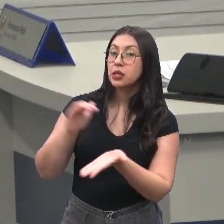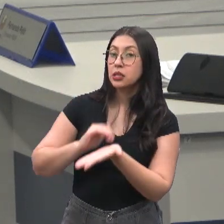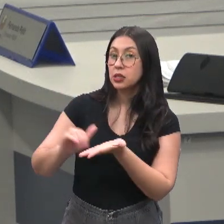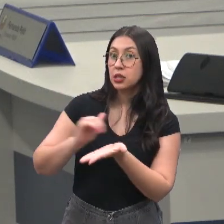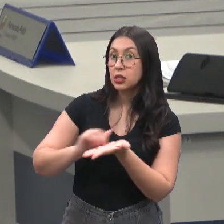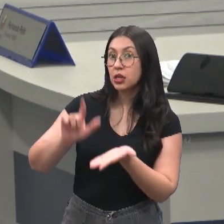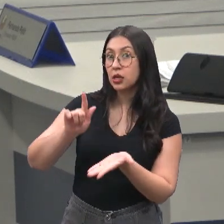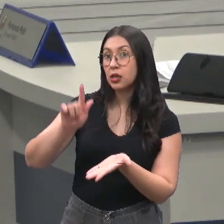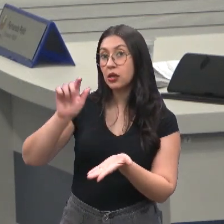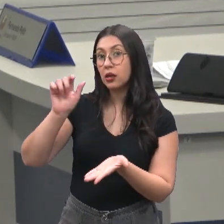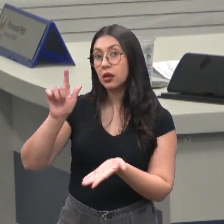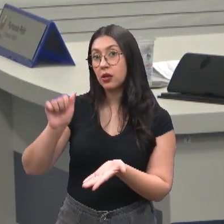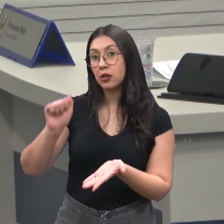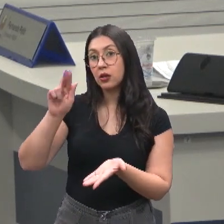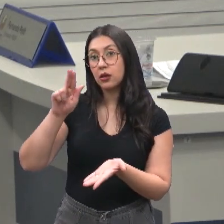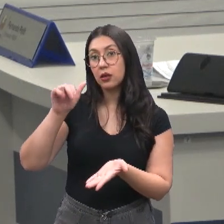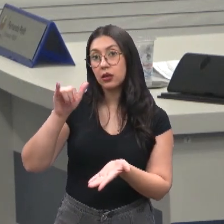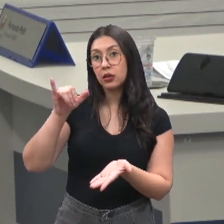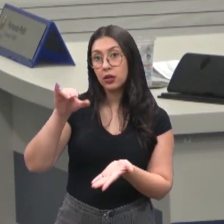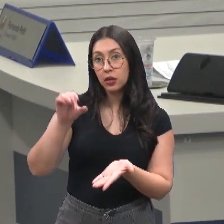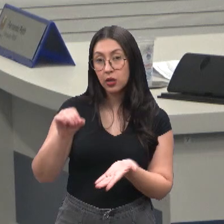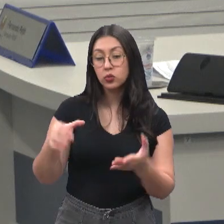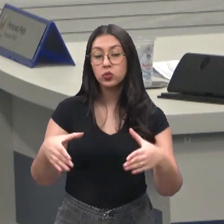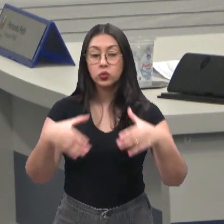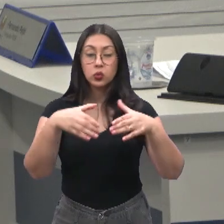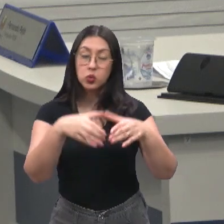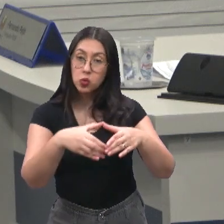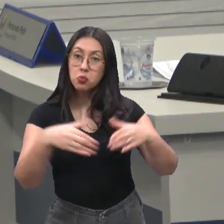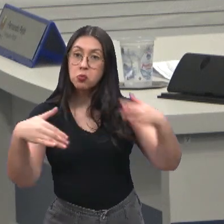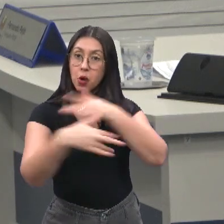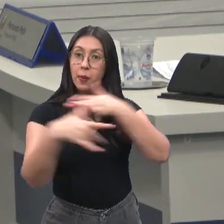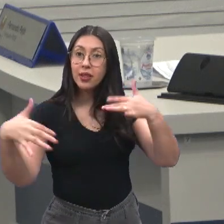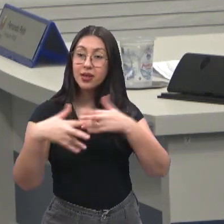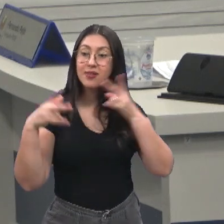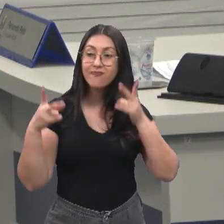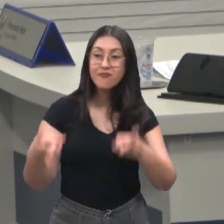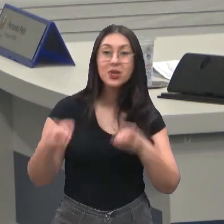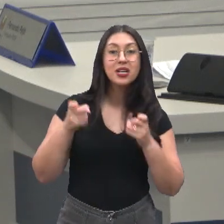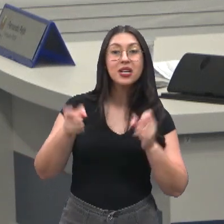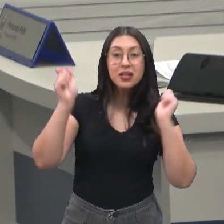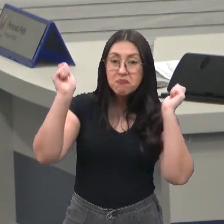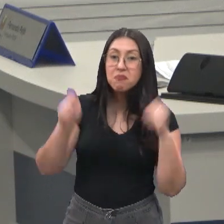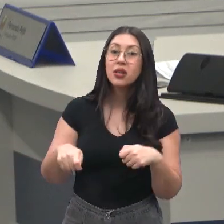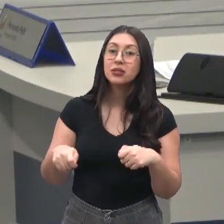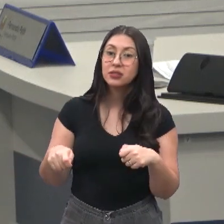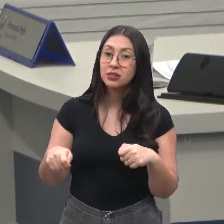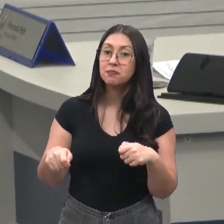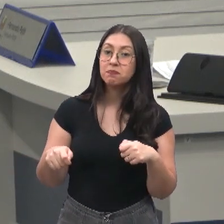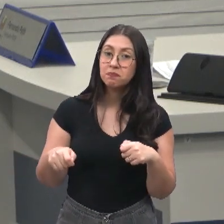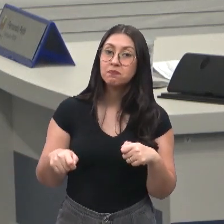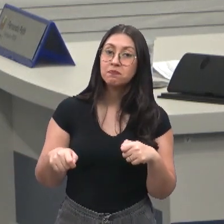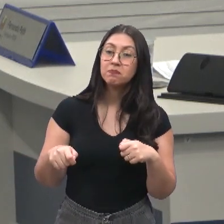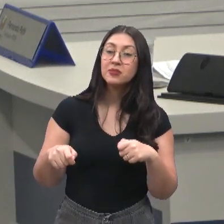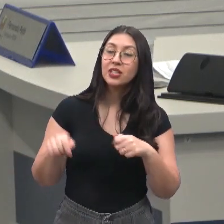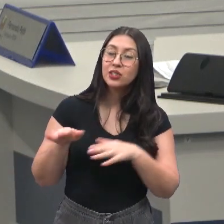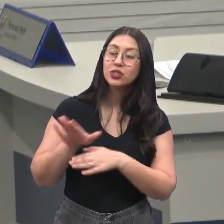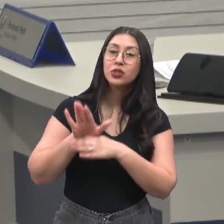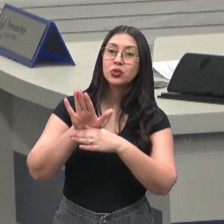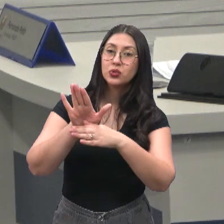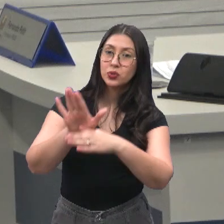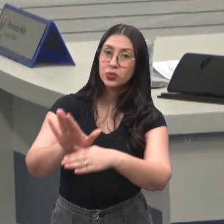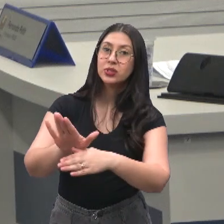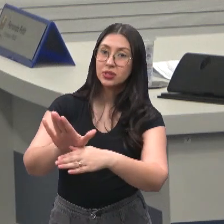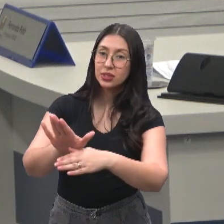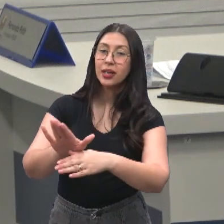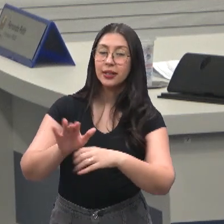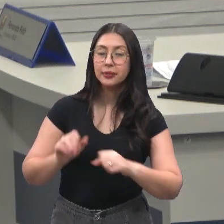Glaucio, a toda a sua equipe, que viu a viabilidade nesse momento para acolher a maior demanda do